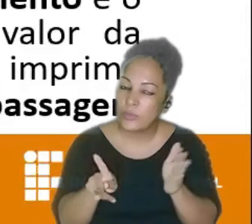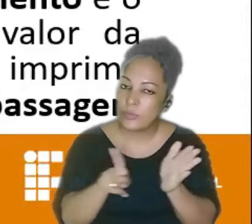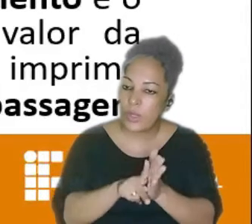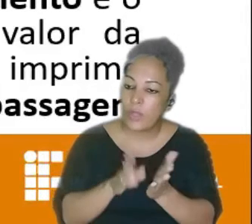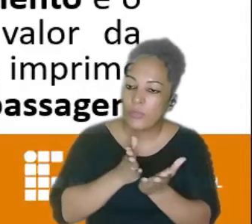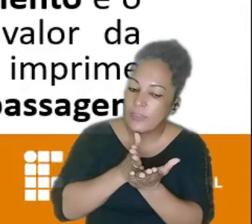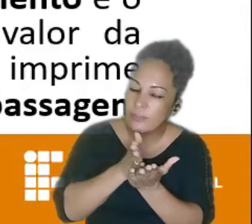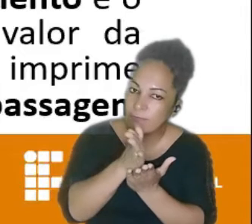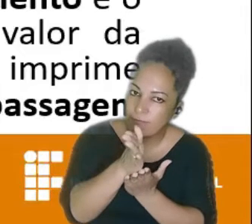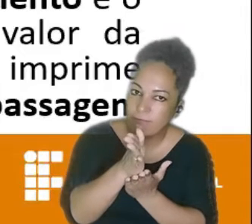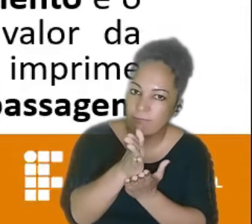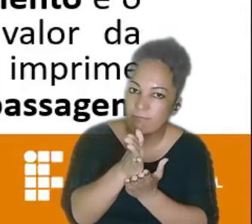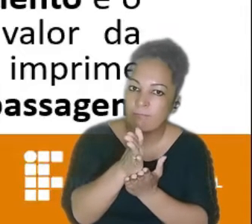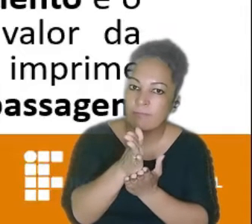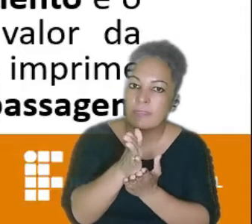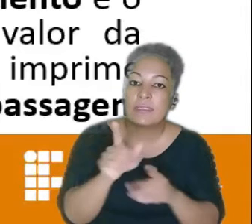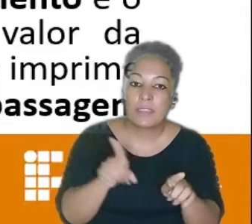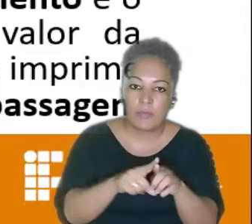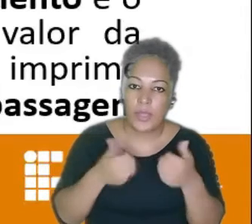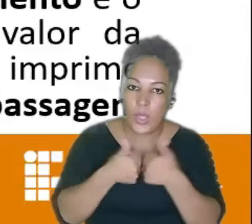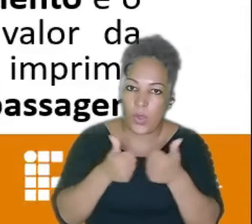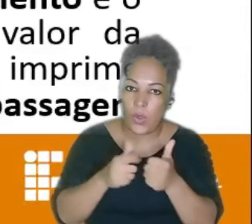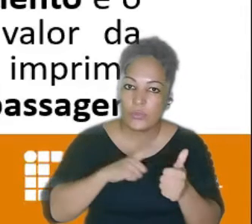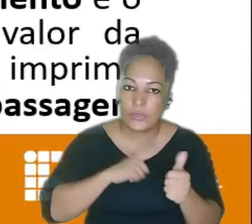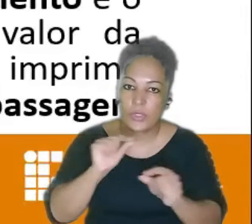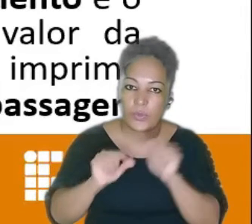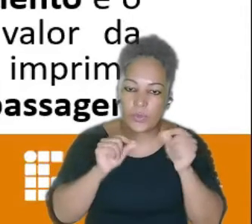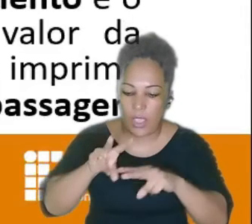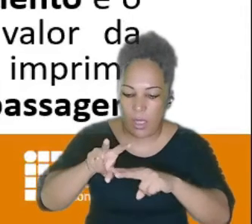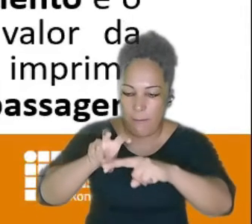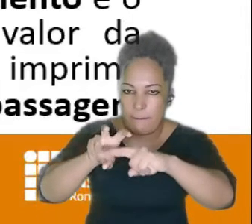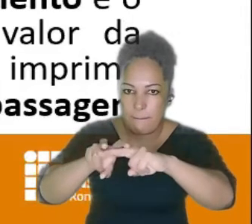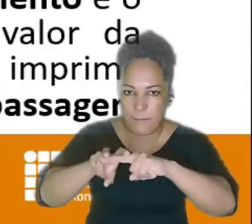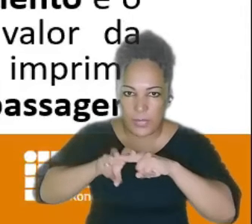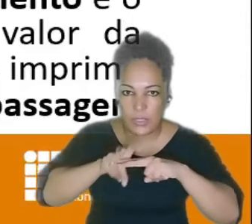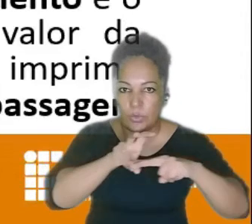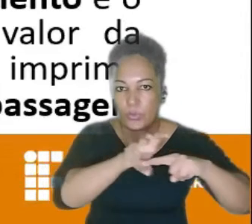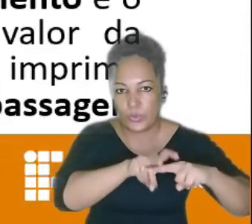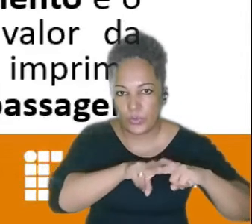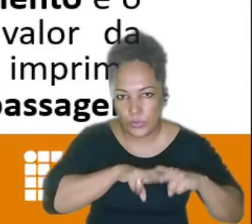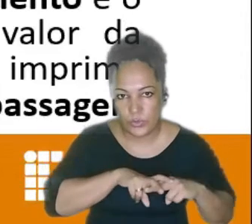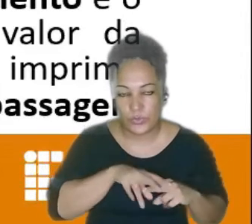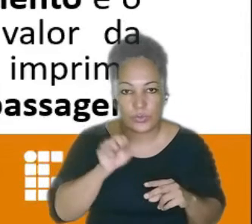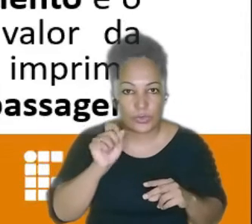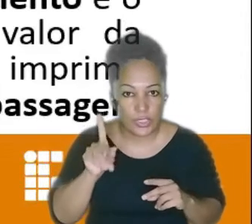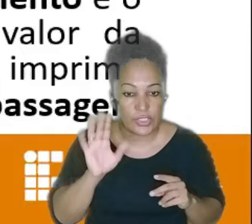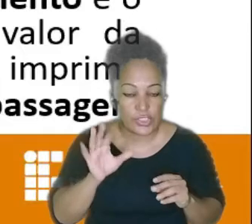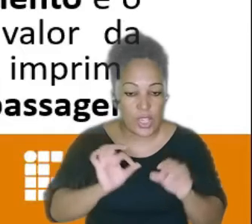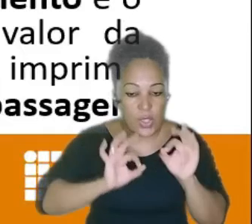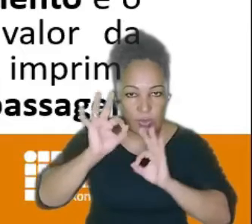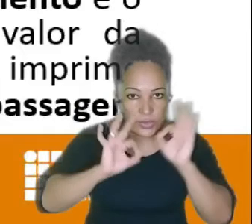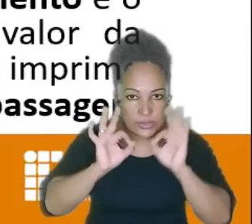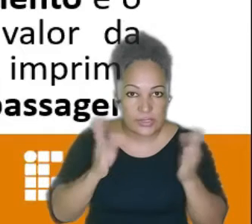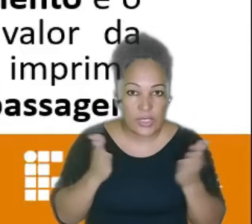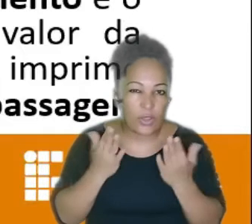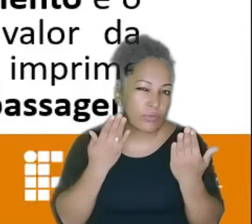a ele, certo? E esse ônibus possui assentos, certo? Beleza, então já marquei aqui vários